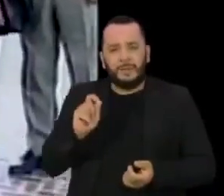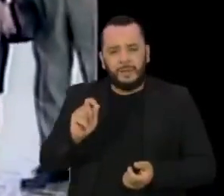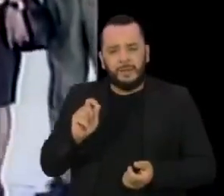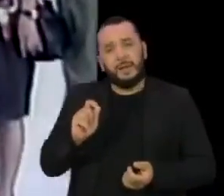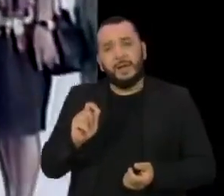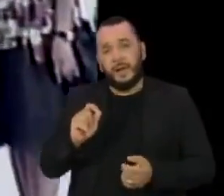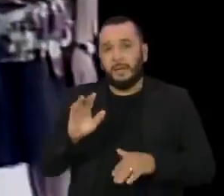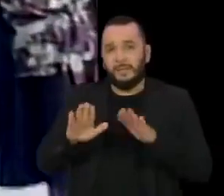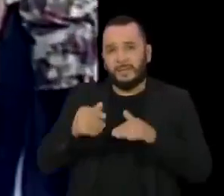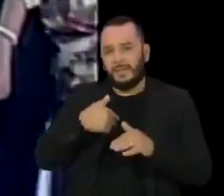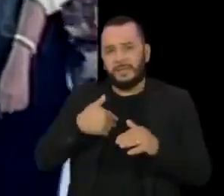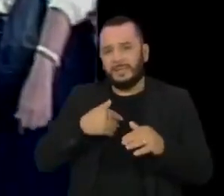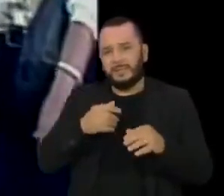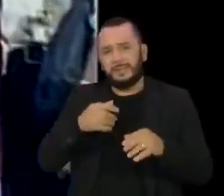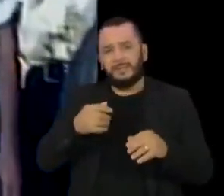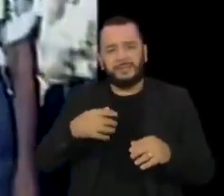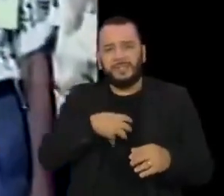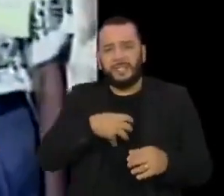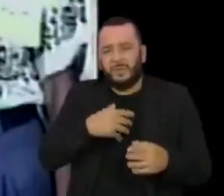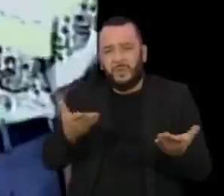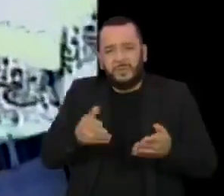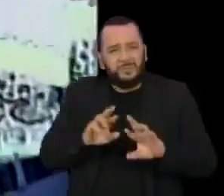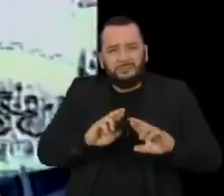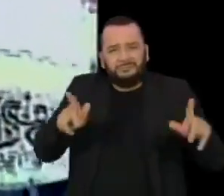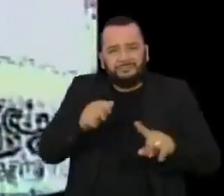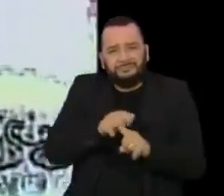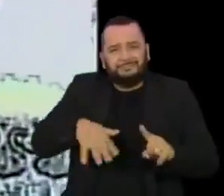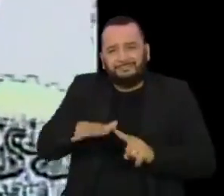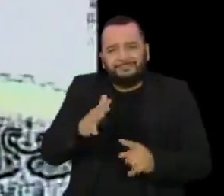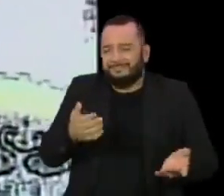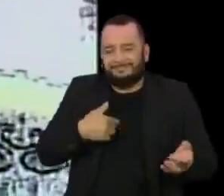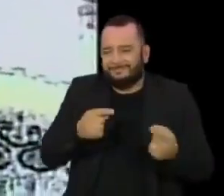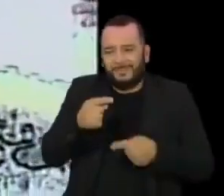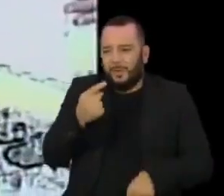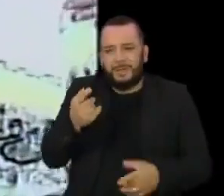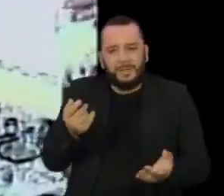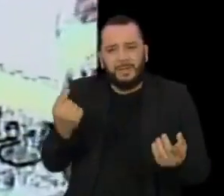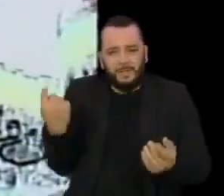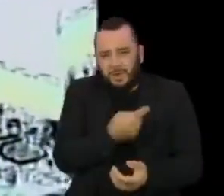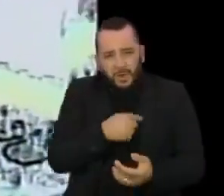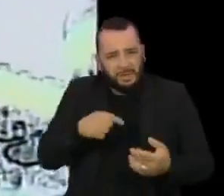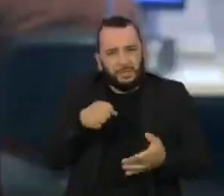opressão, e que essa não é uma razão para a gente desistir. A gente tem que continuar lutando.